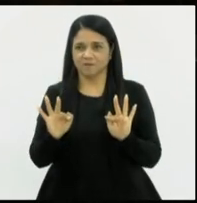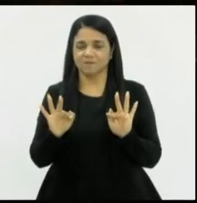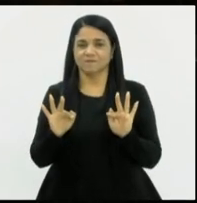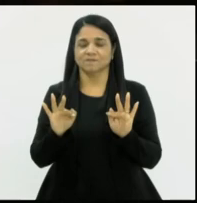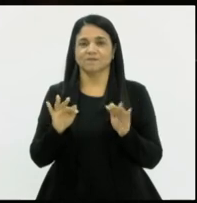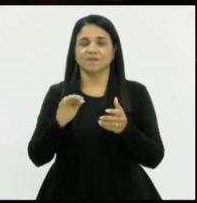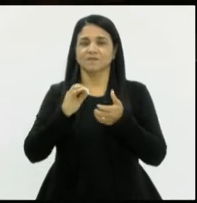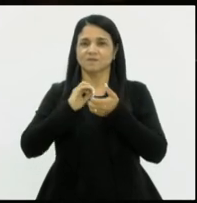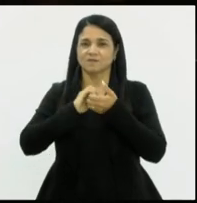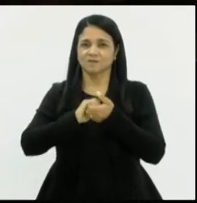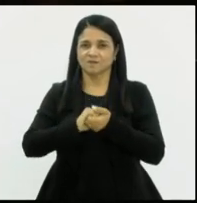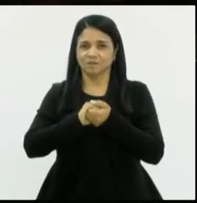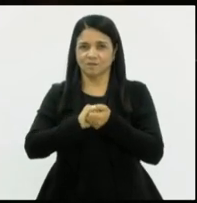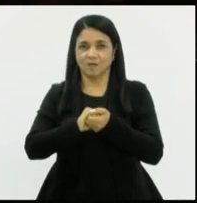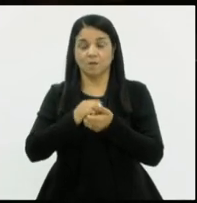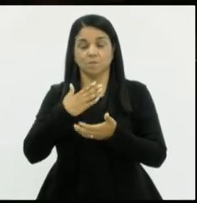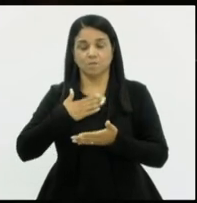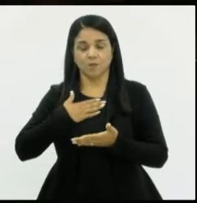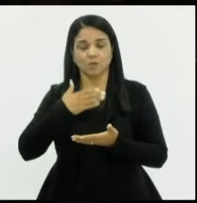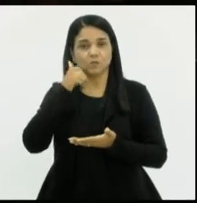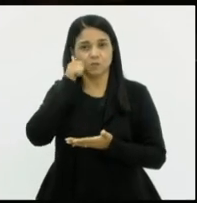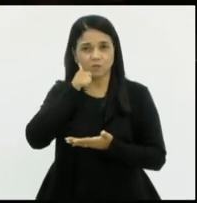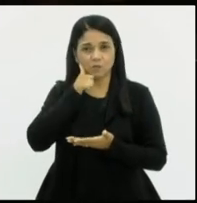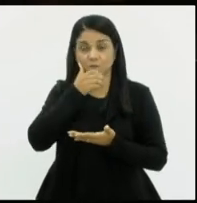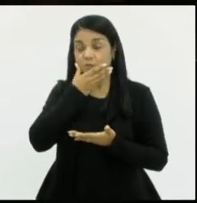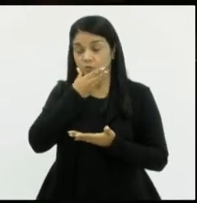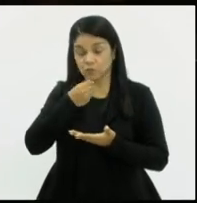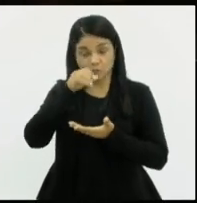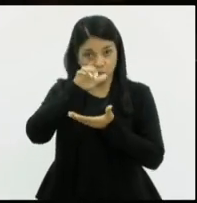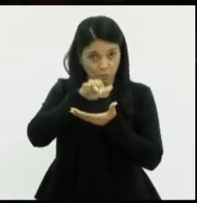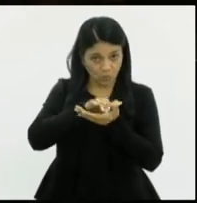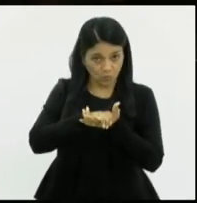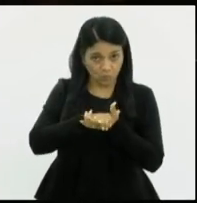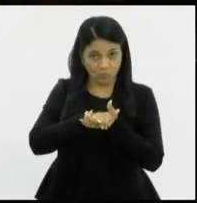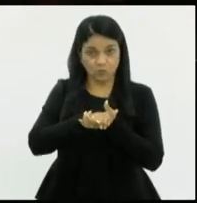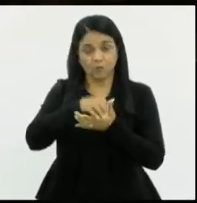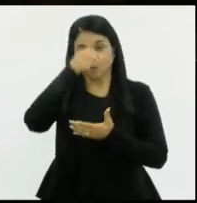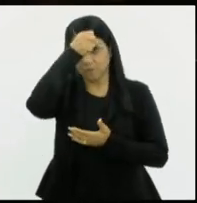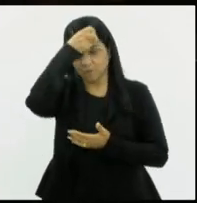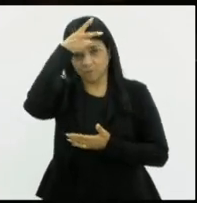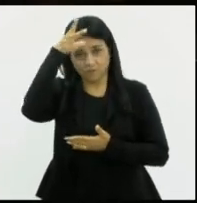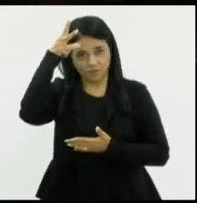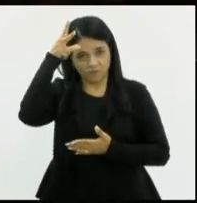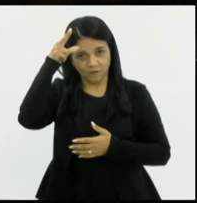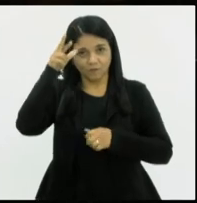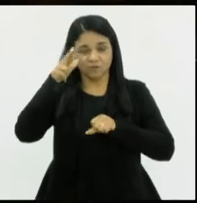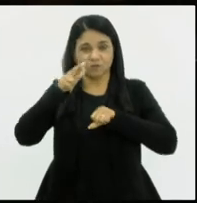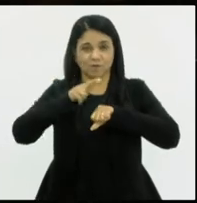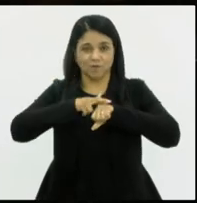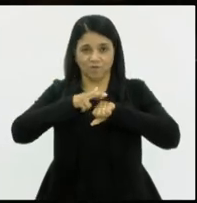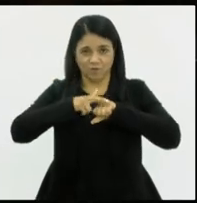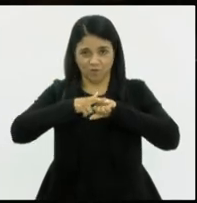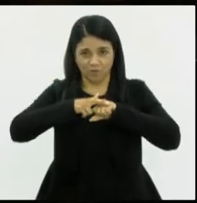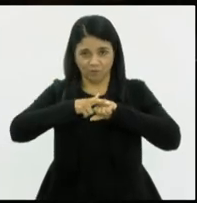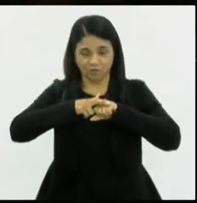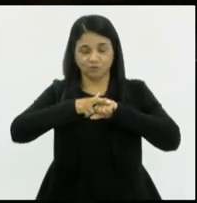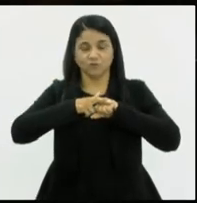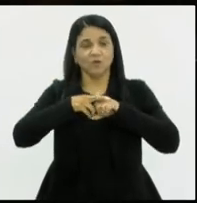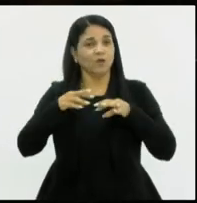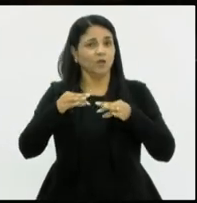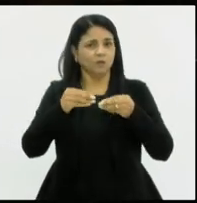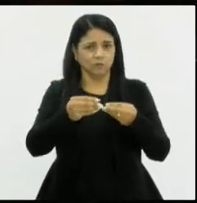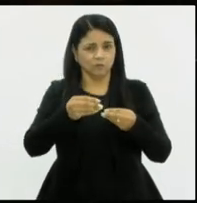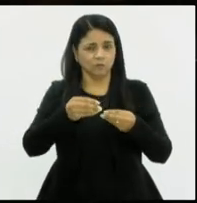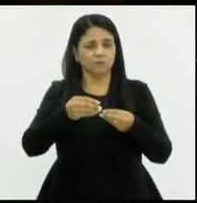saudar o meu esposo Vaguinho, saudando o meu esposo Vaguinho, prefeito de Belford Roxo. Eu estendo esses cumprimentos a todos os prefeitos